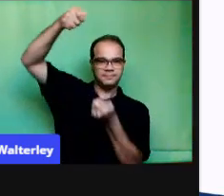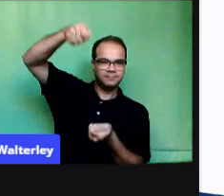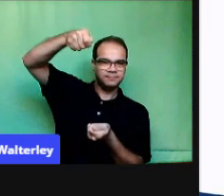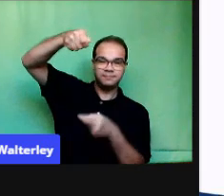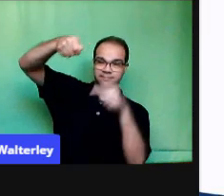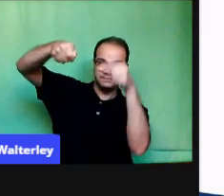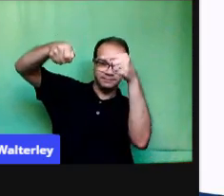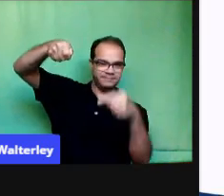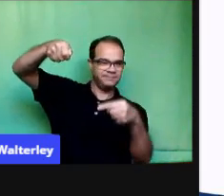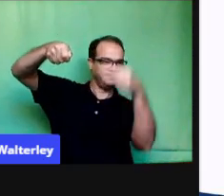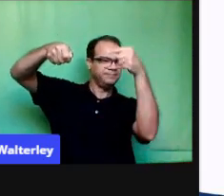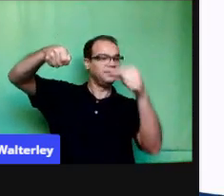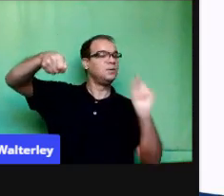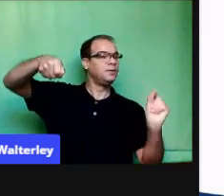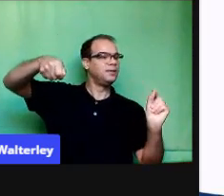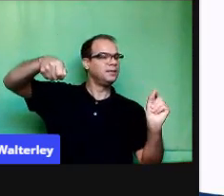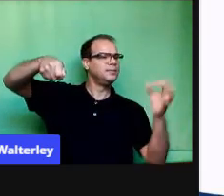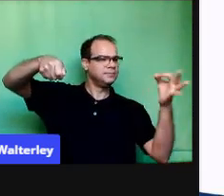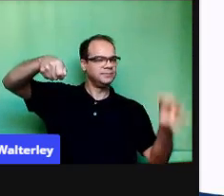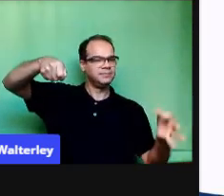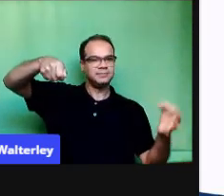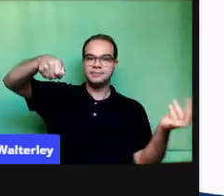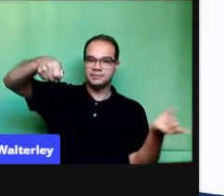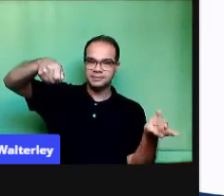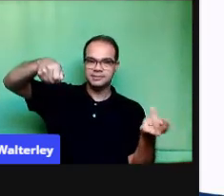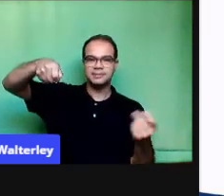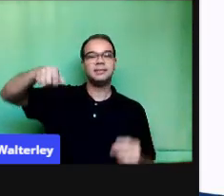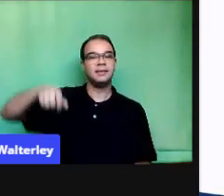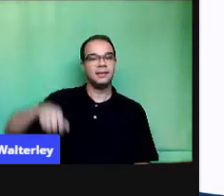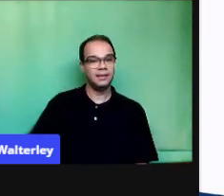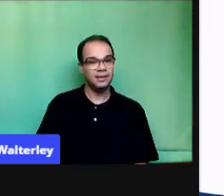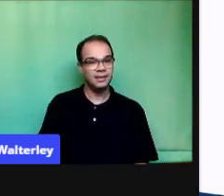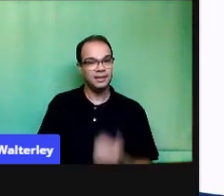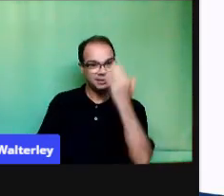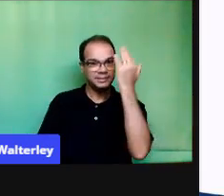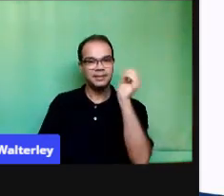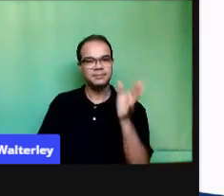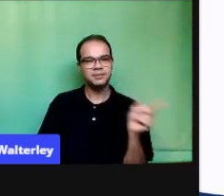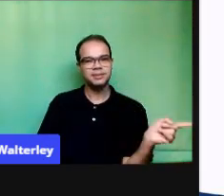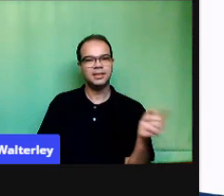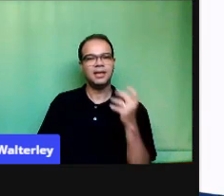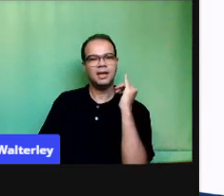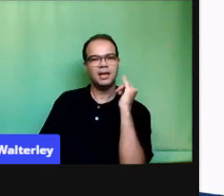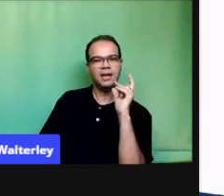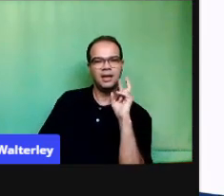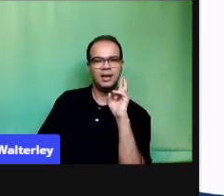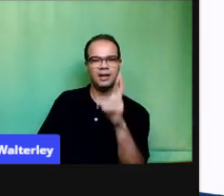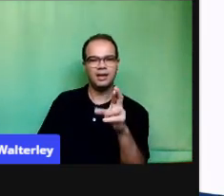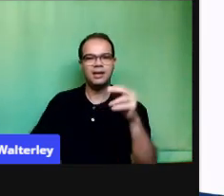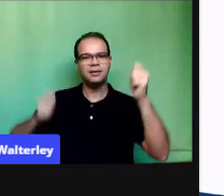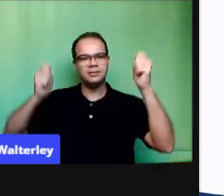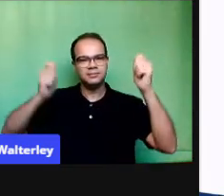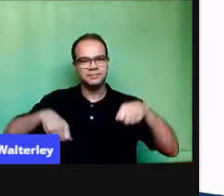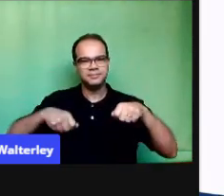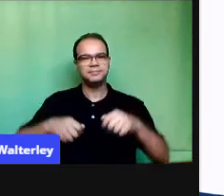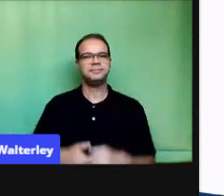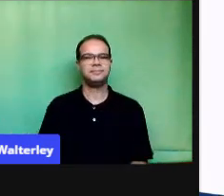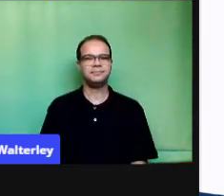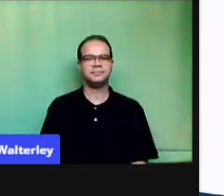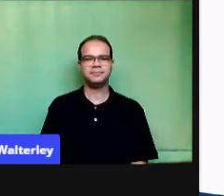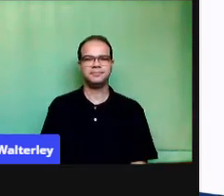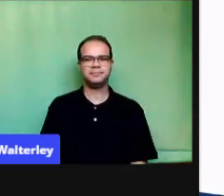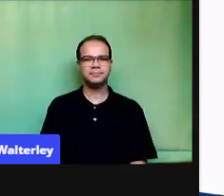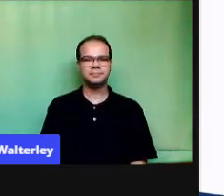e respostas erradas. Então, eles vão construir, né? Vão pegar as respostas certas e fazer ali uma grande